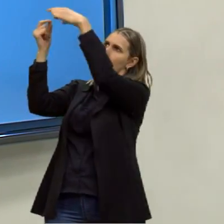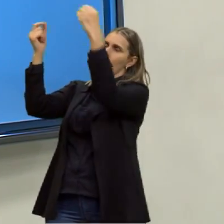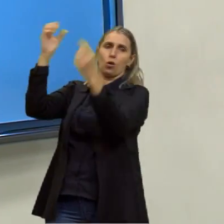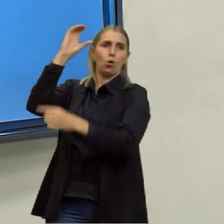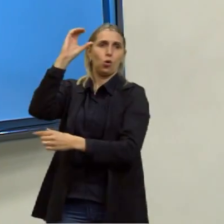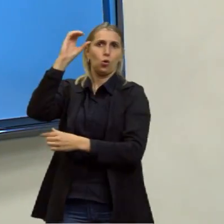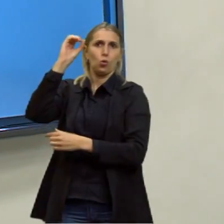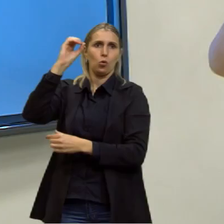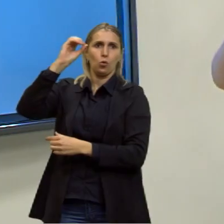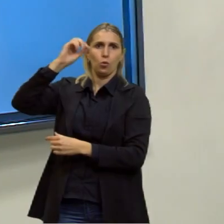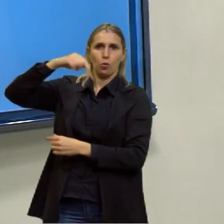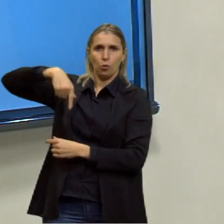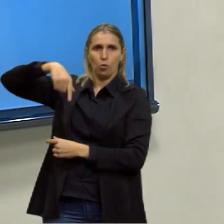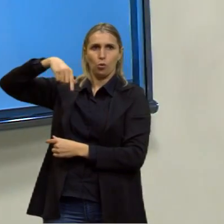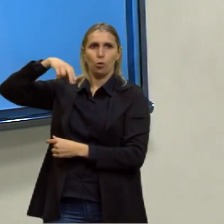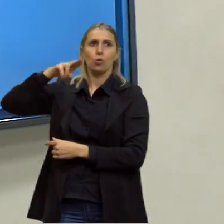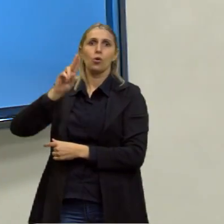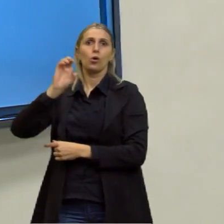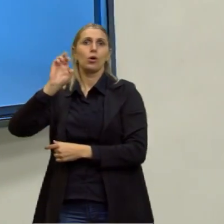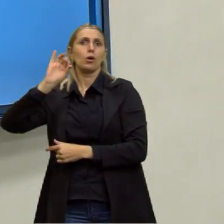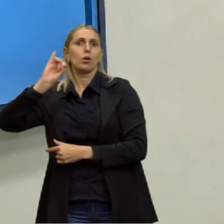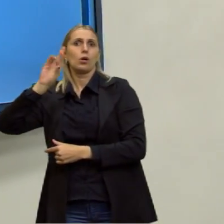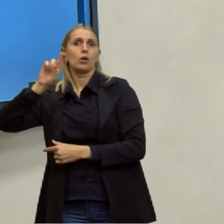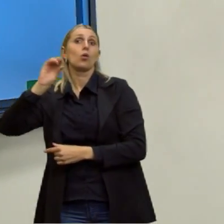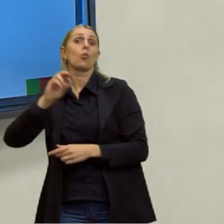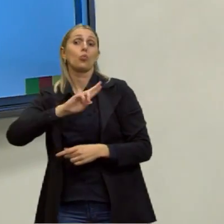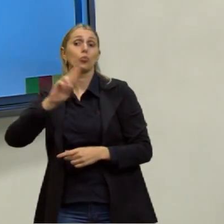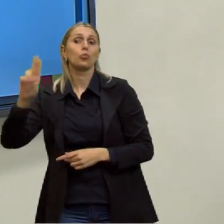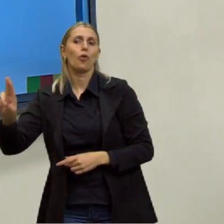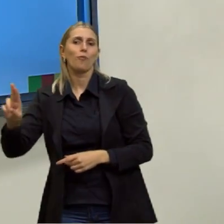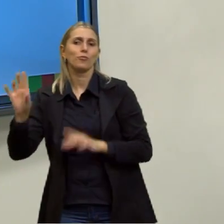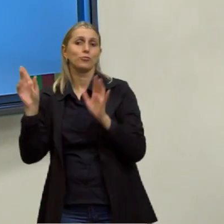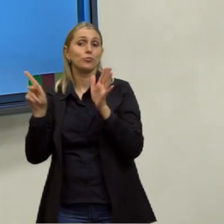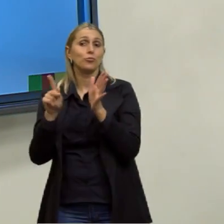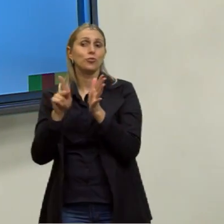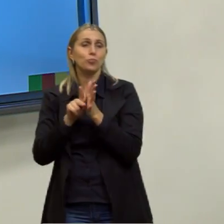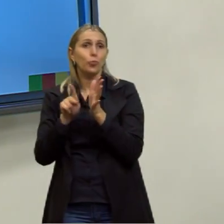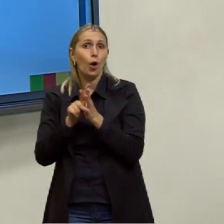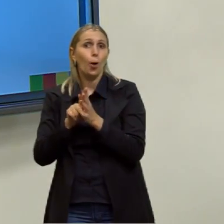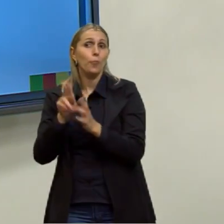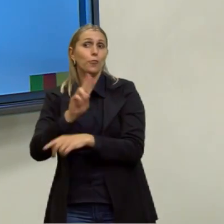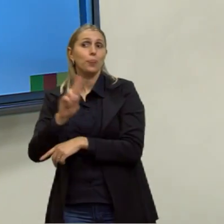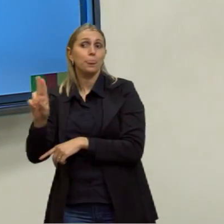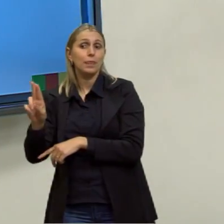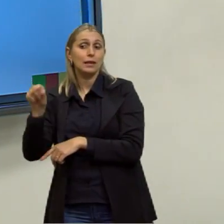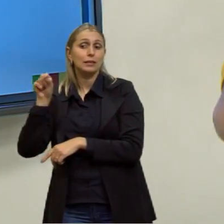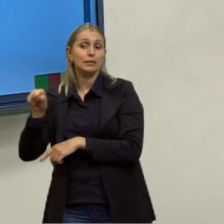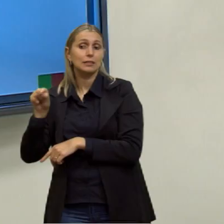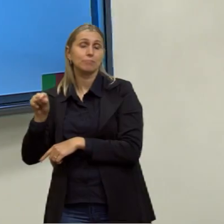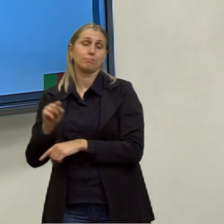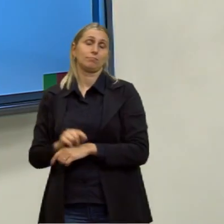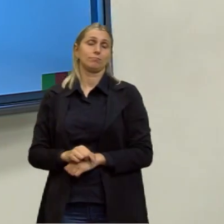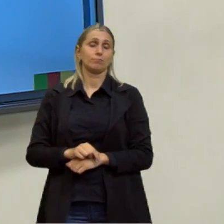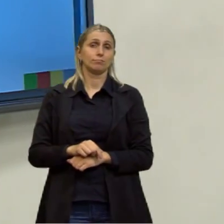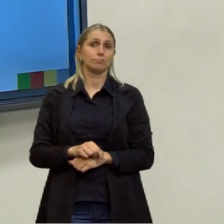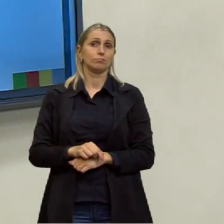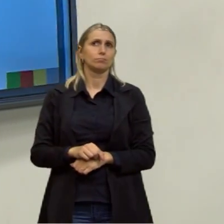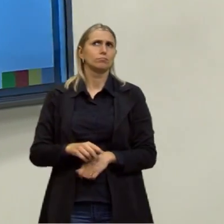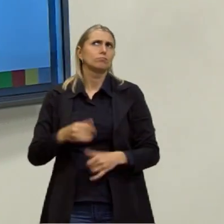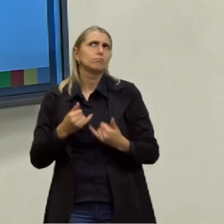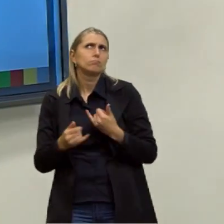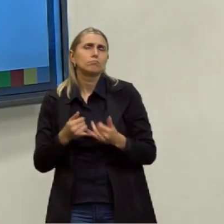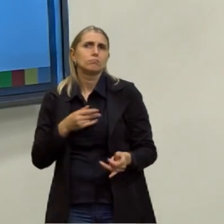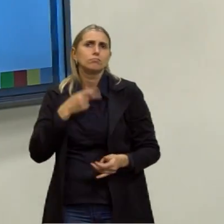folhas isso é próprio é quando a gente dá um nome para um ser específico a gente determina se eu tiver assim